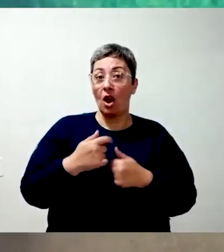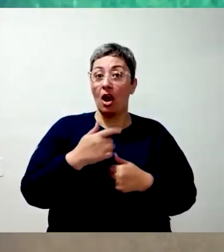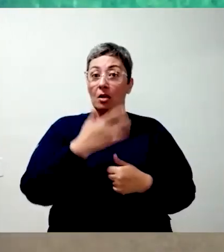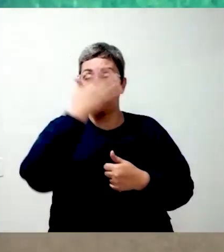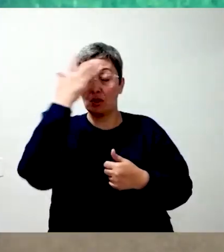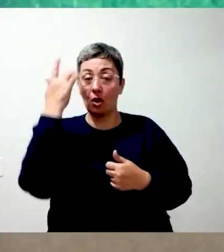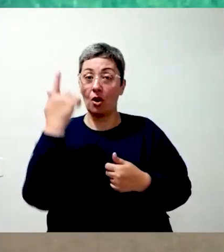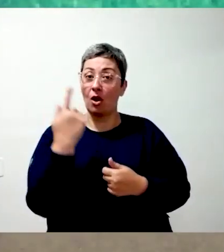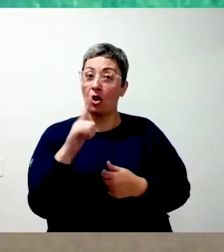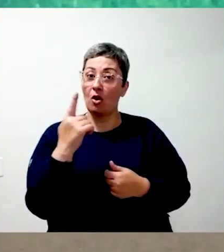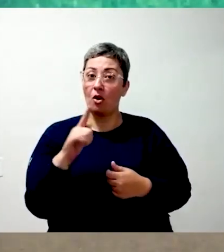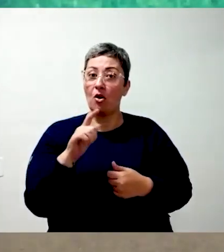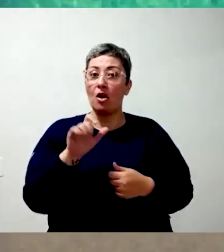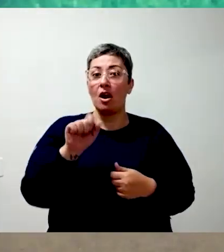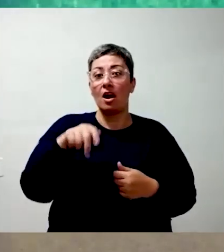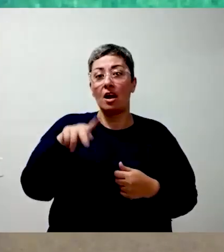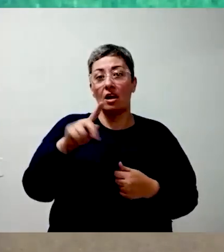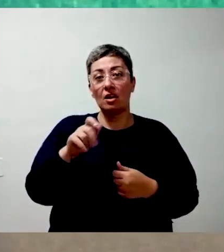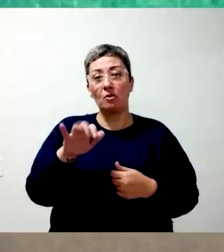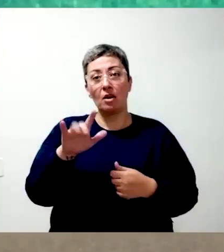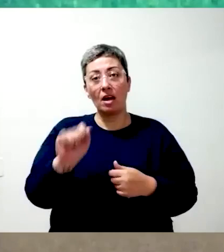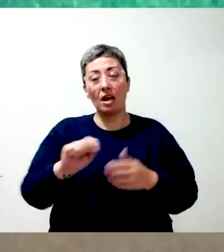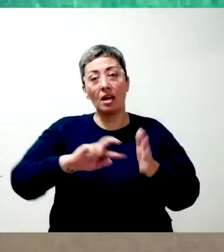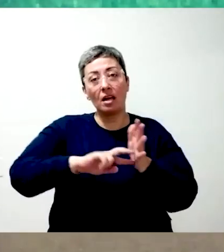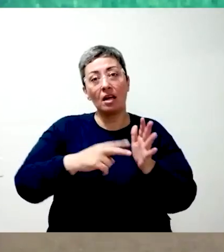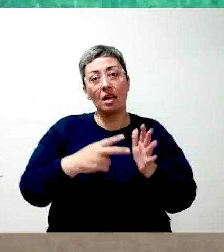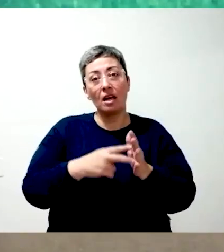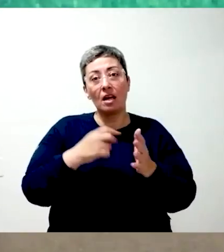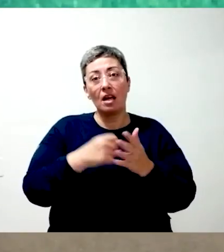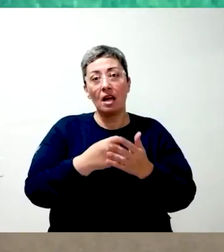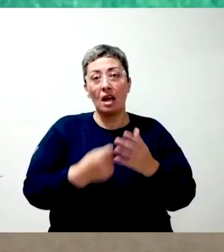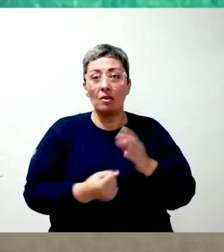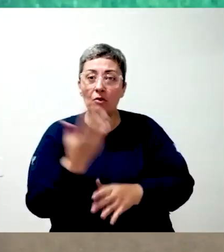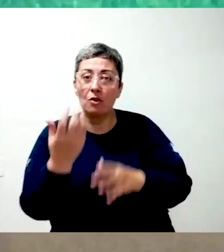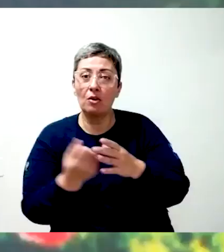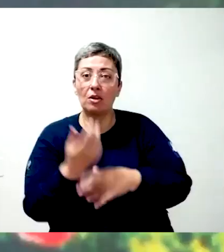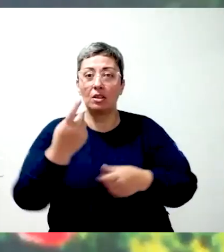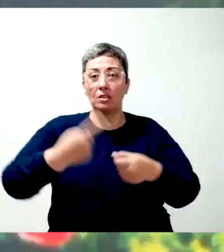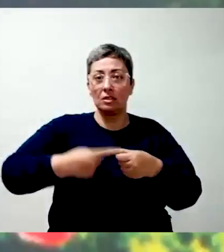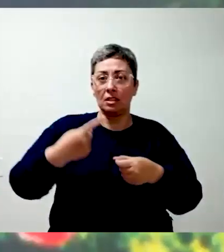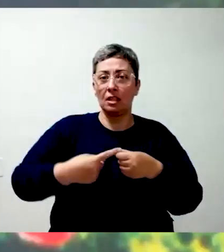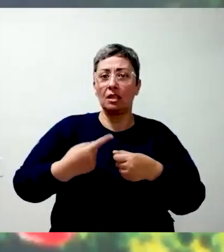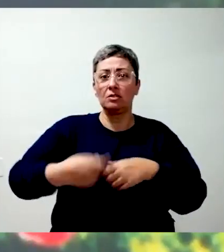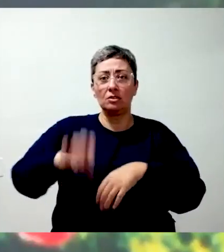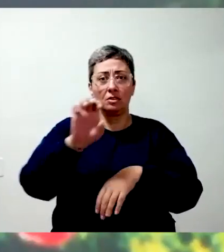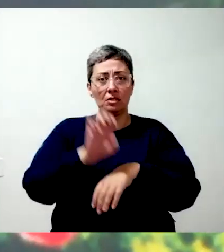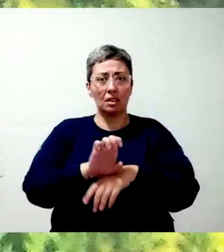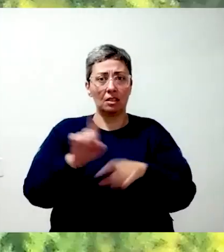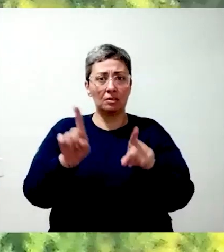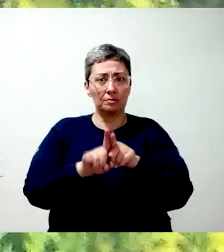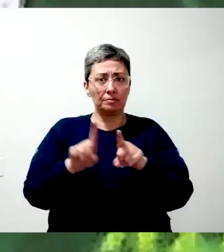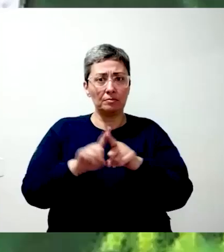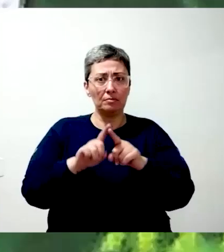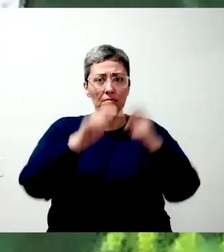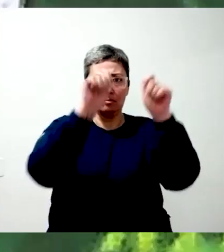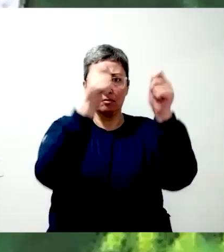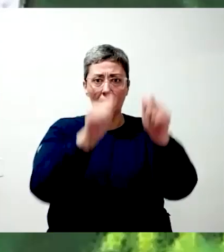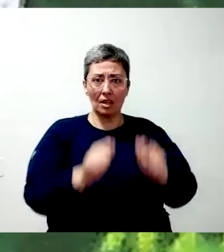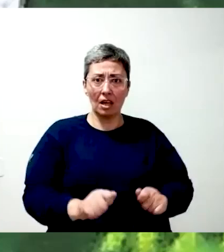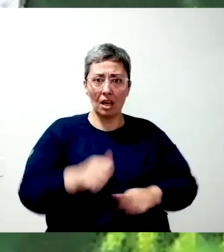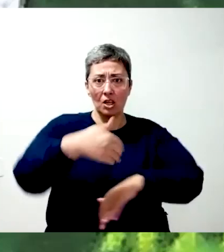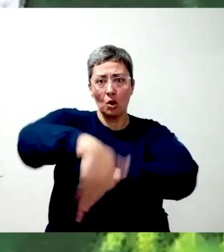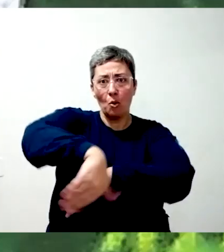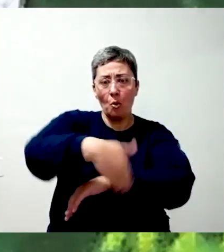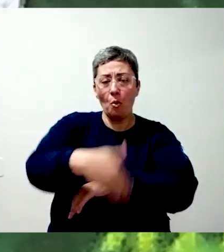goianos, Anhanguera quer dizer plantador de cidades e fundador do estado. Suas estátuas estão em ruas e